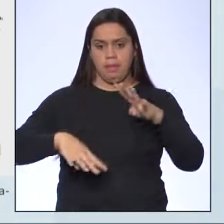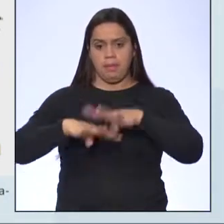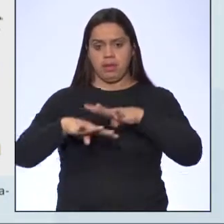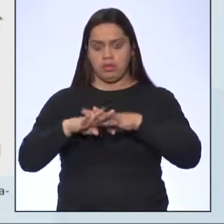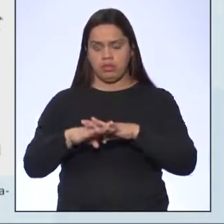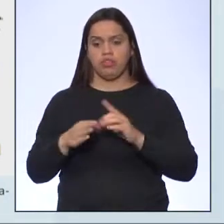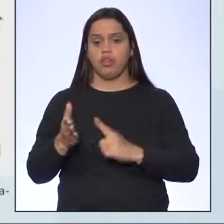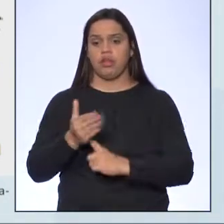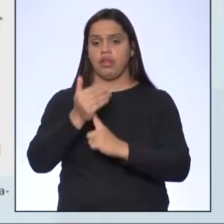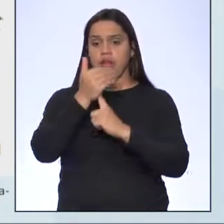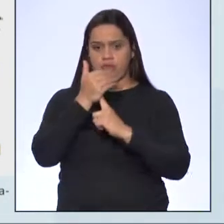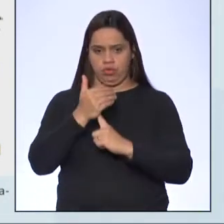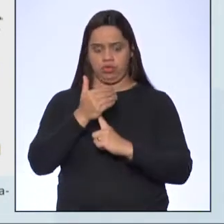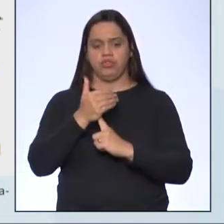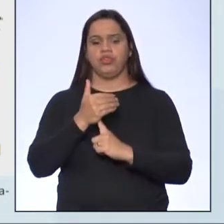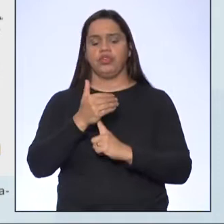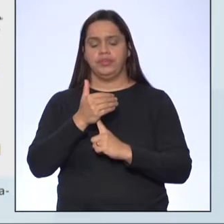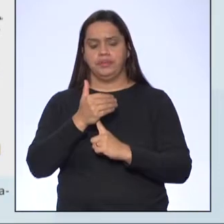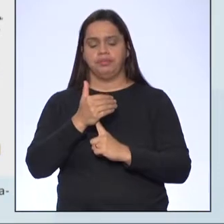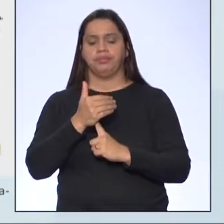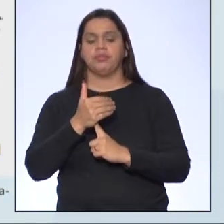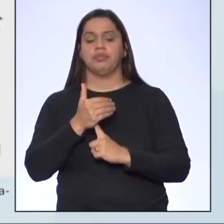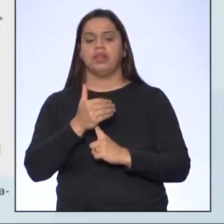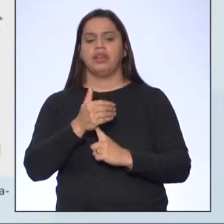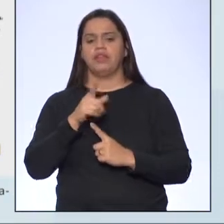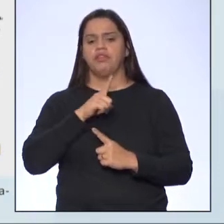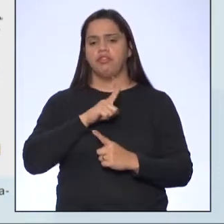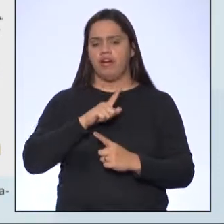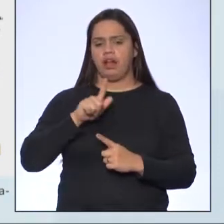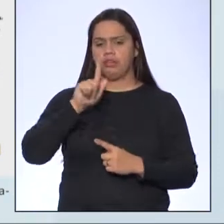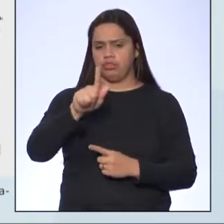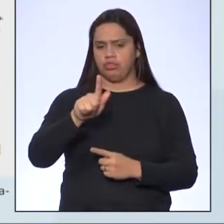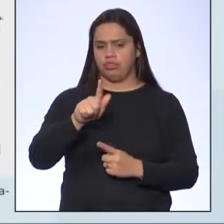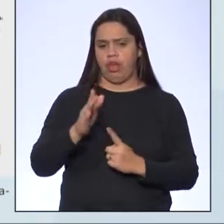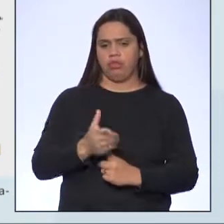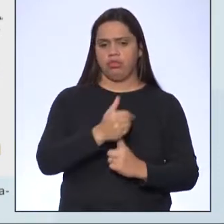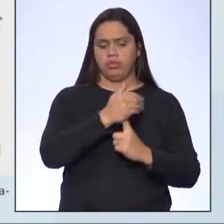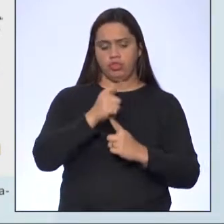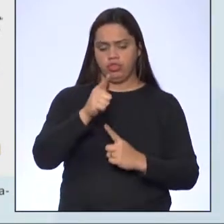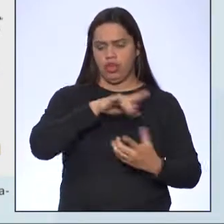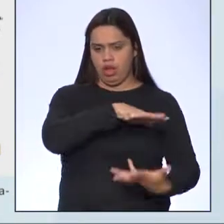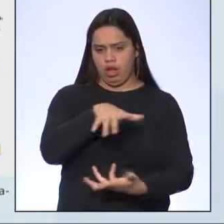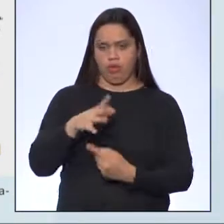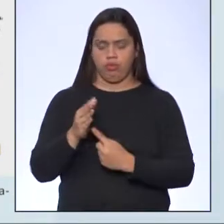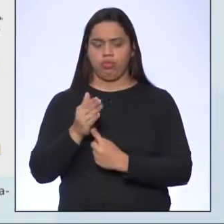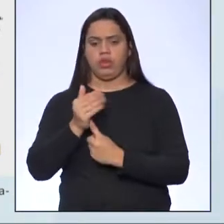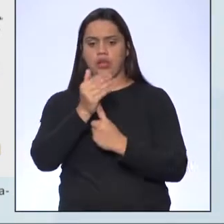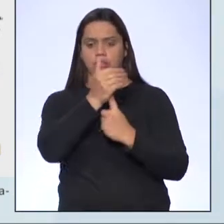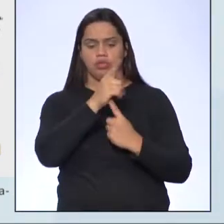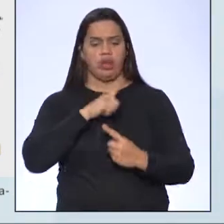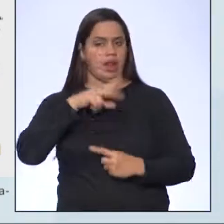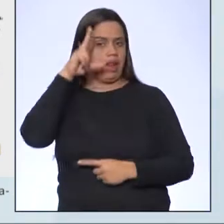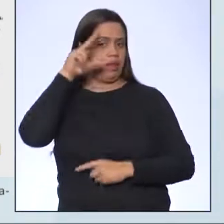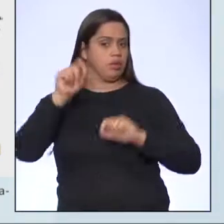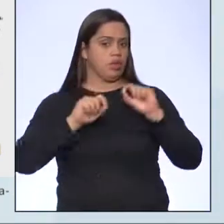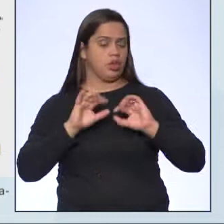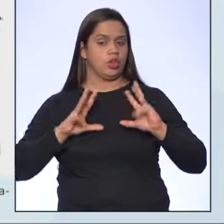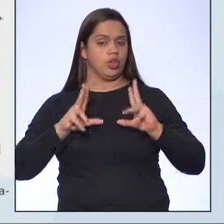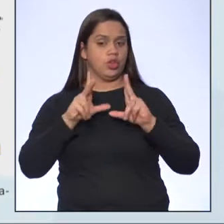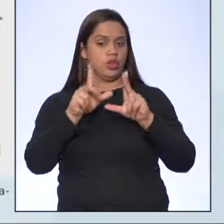da tecnologia. Quando a gente fala em geotecnologia, a gente tem que lembrar do sistema de